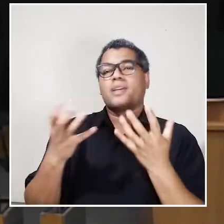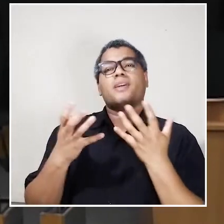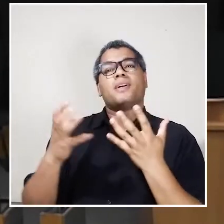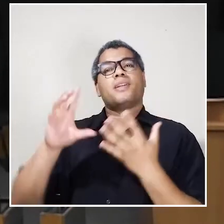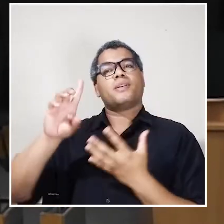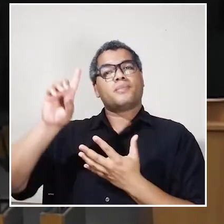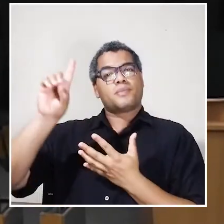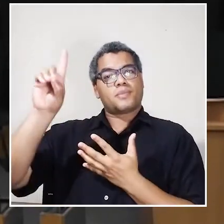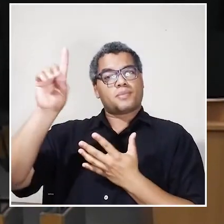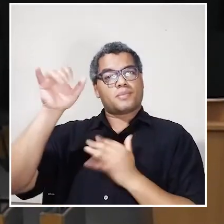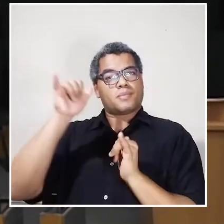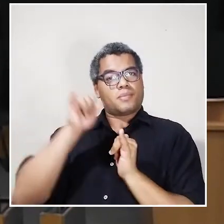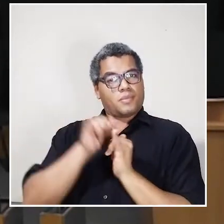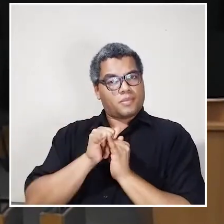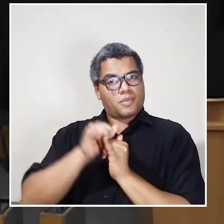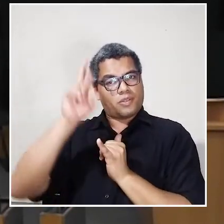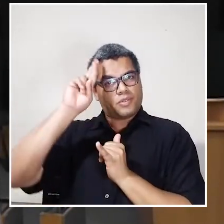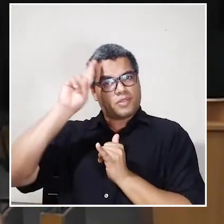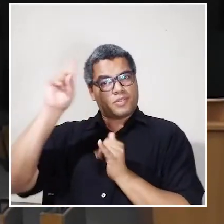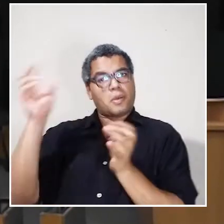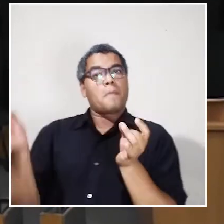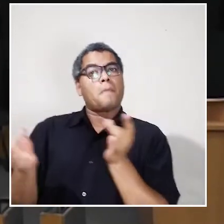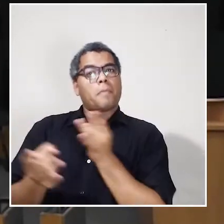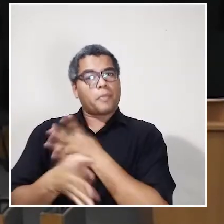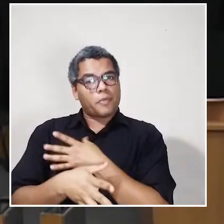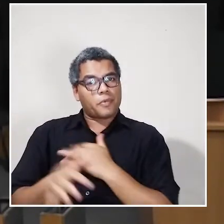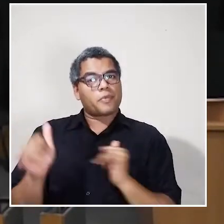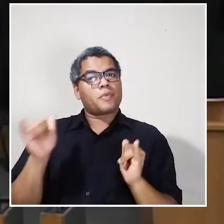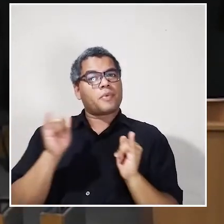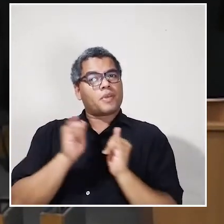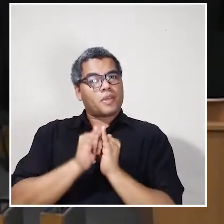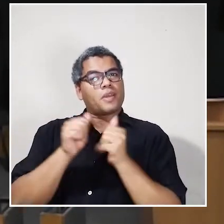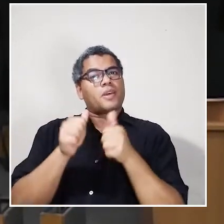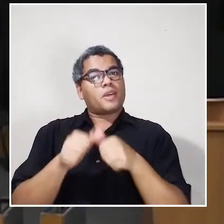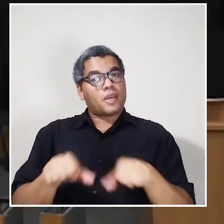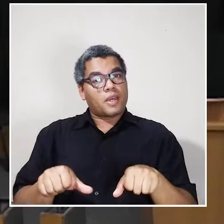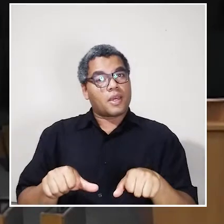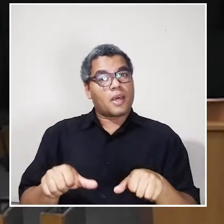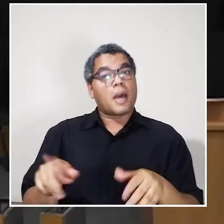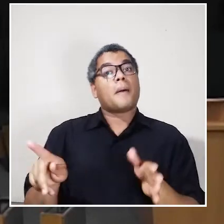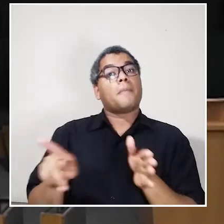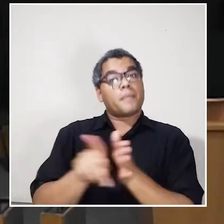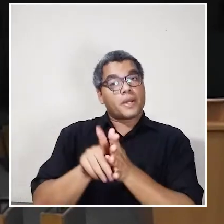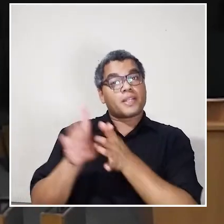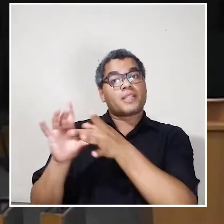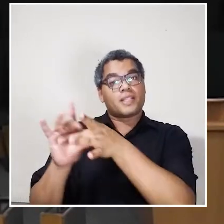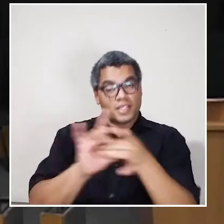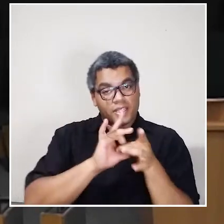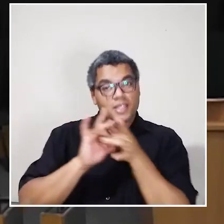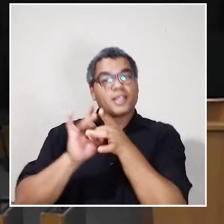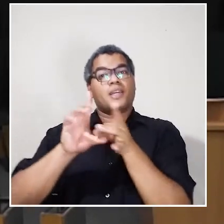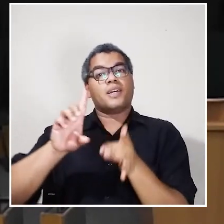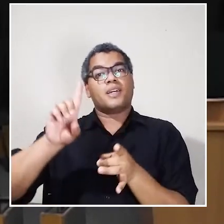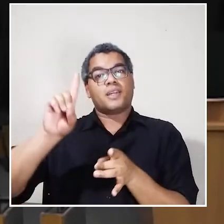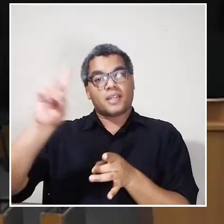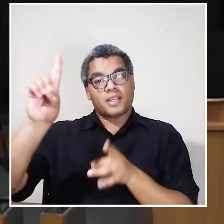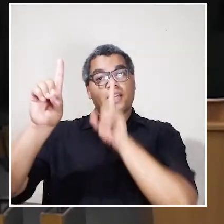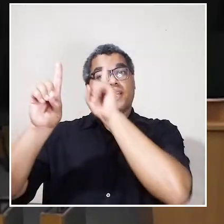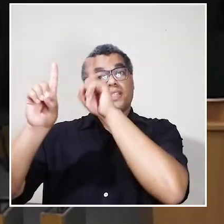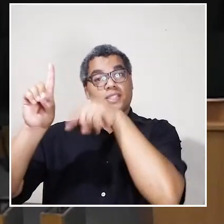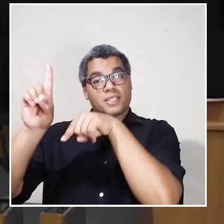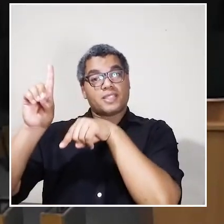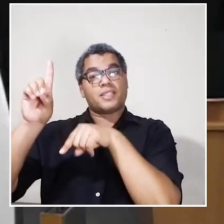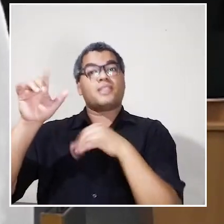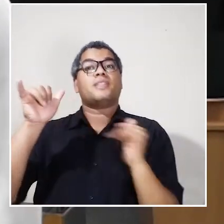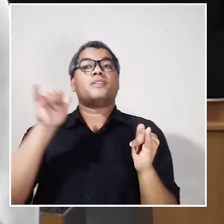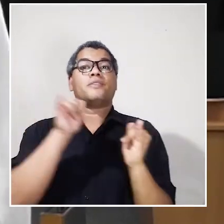Nós queremos o perdão de Deus. E o Senhor está pronto a perdoar. Faz parte da sua aliança ele ser Deus